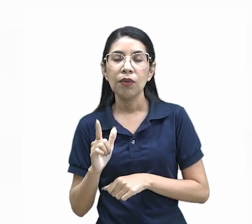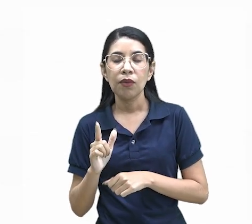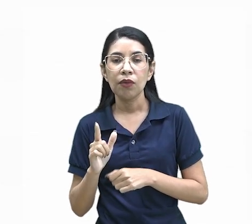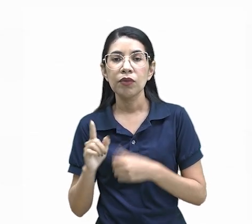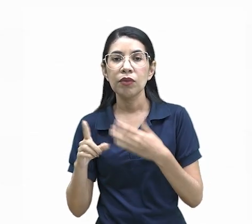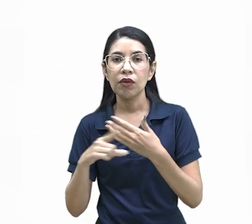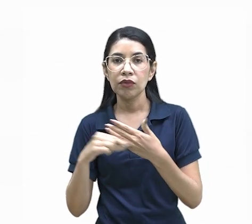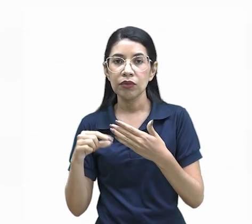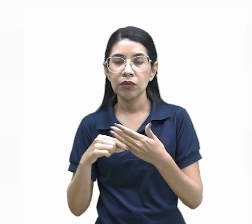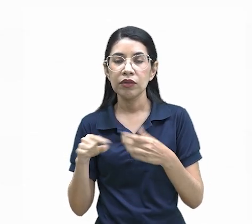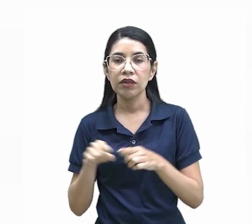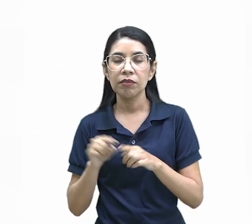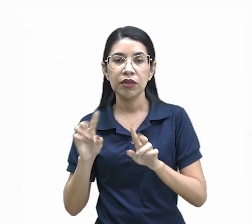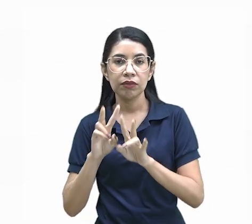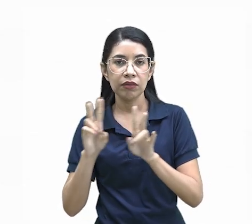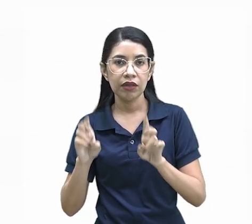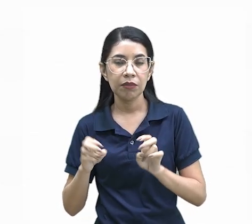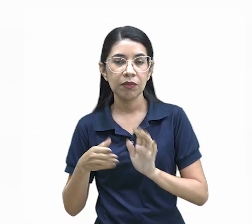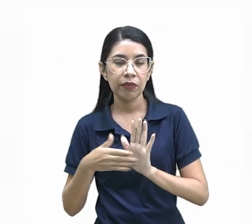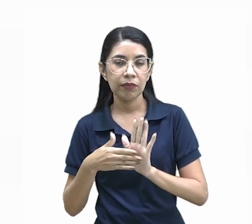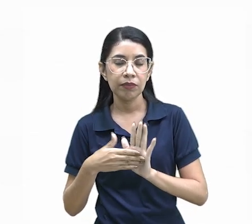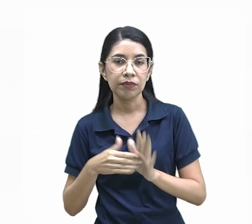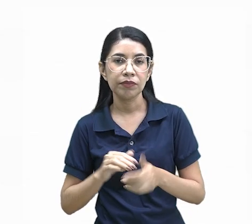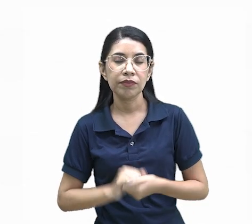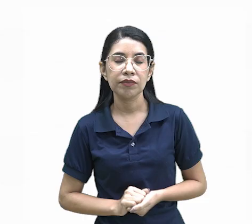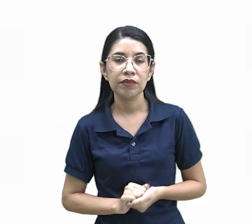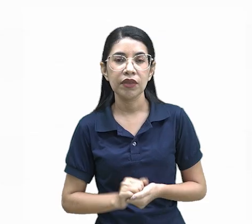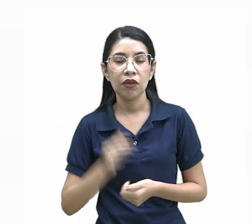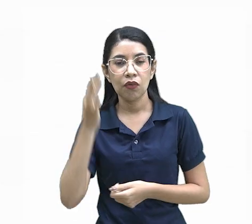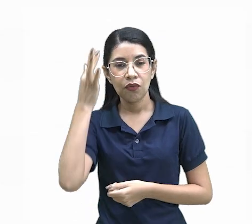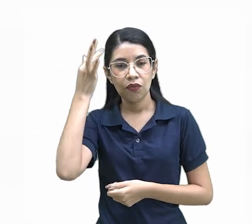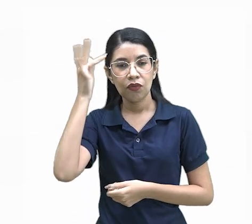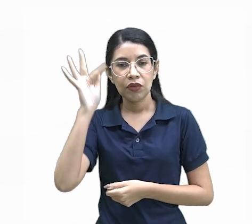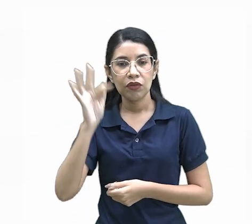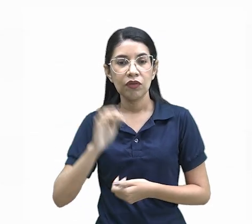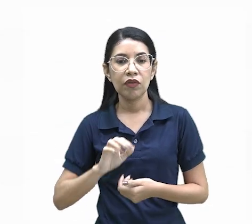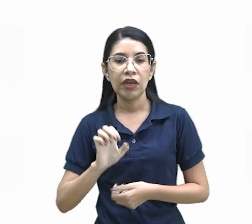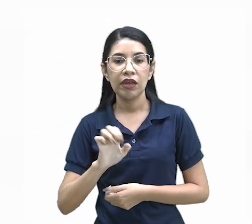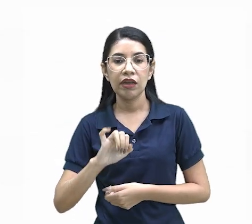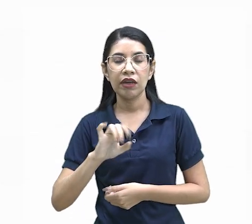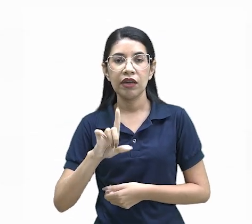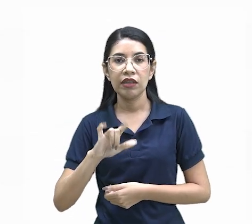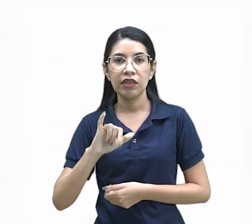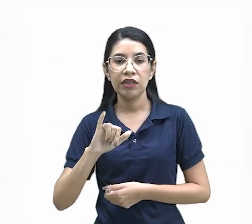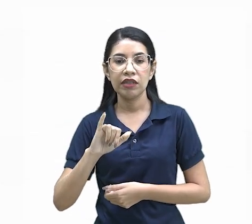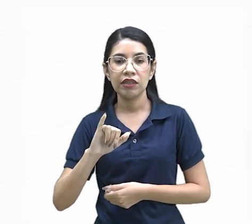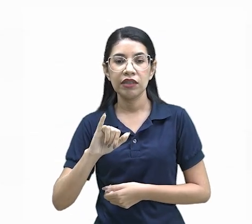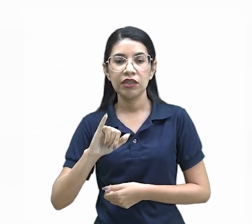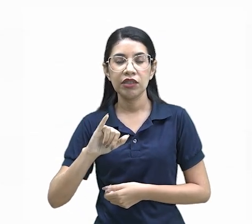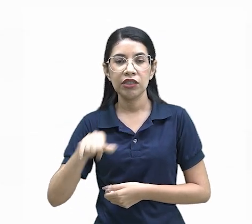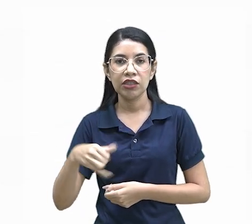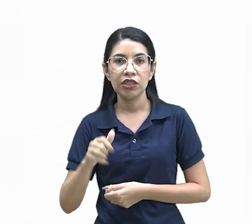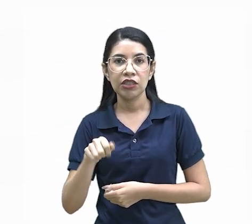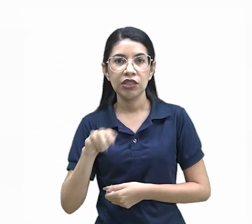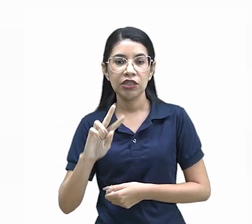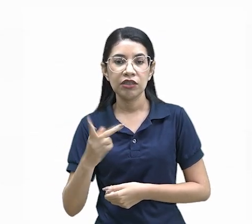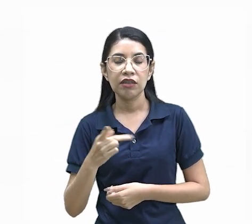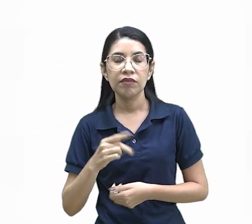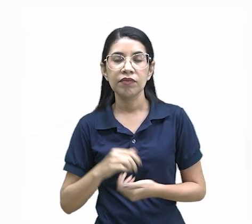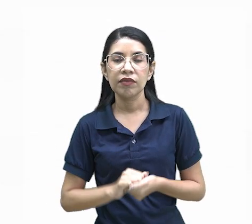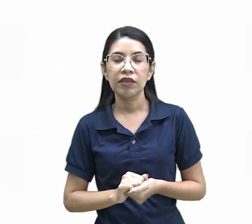conhecedor, né, do tema que ela vai trabalhar. Então, o filósofo Elijah Anderson, né? Os